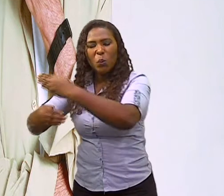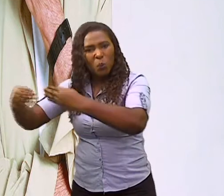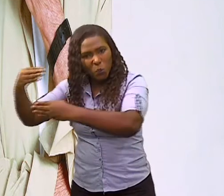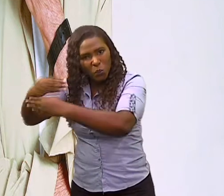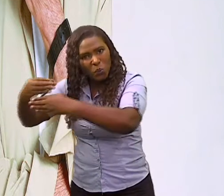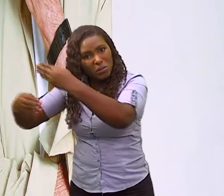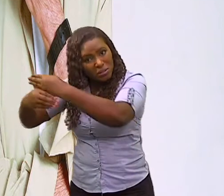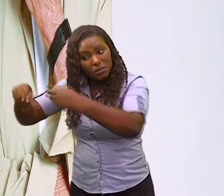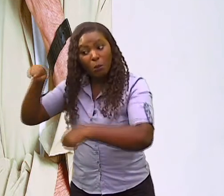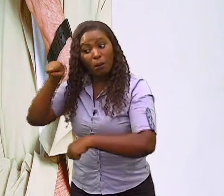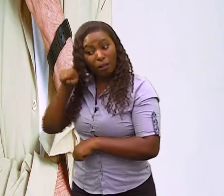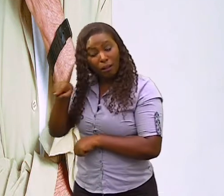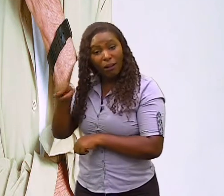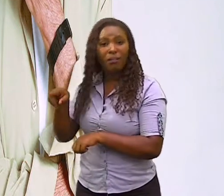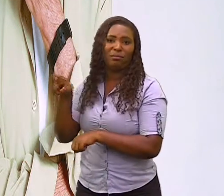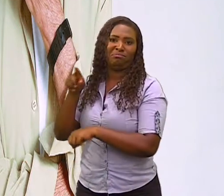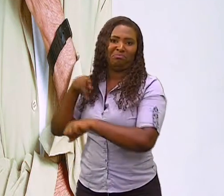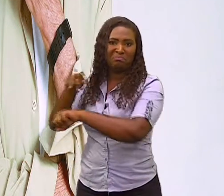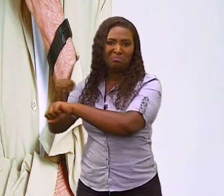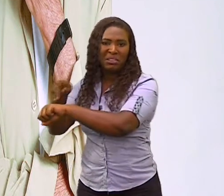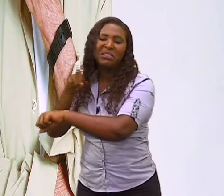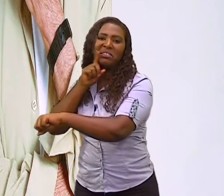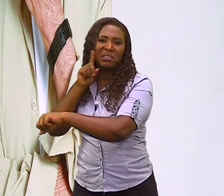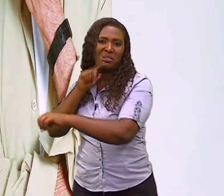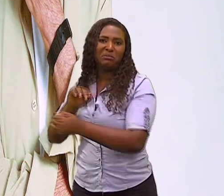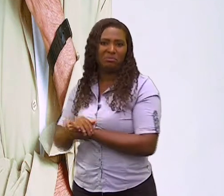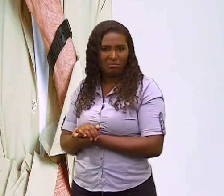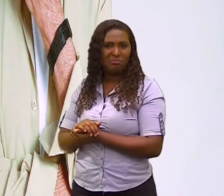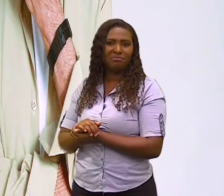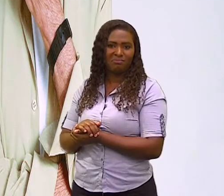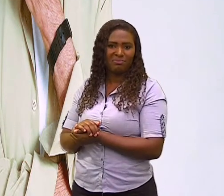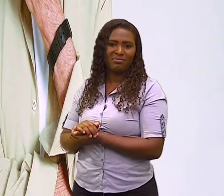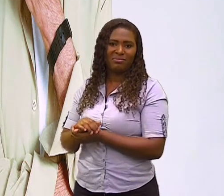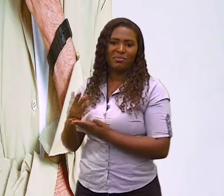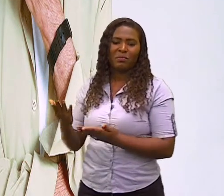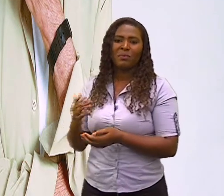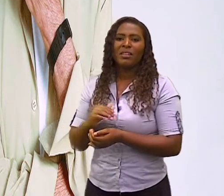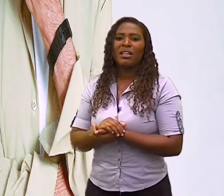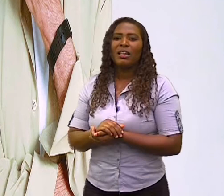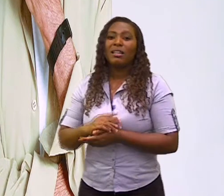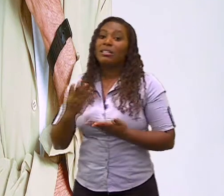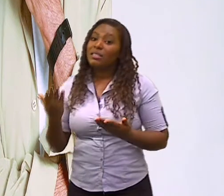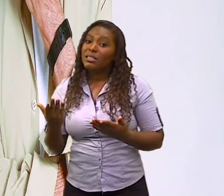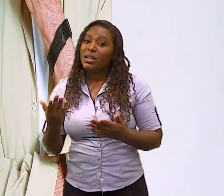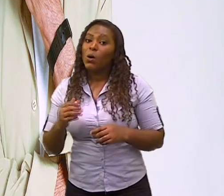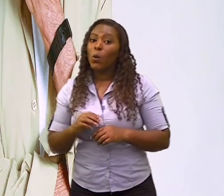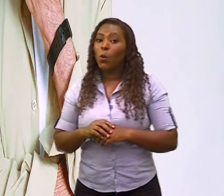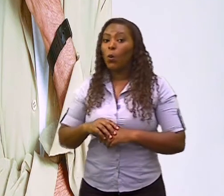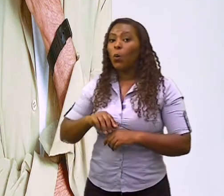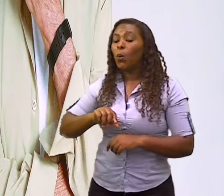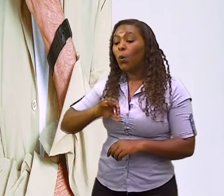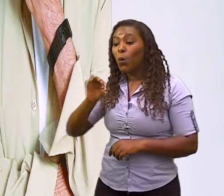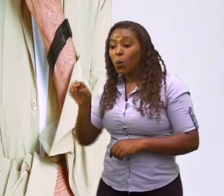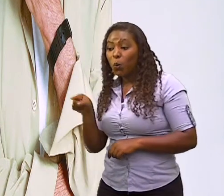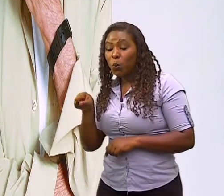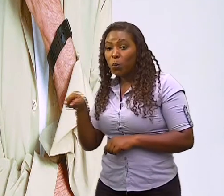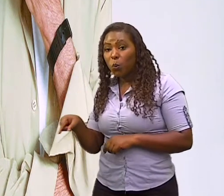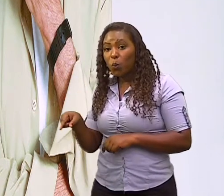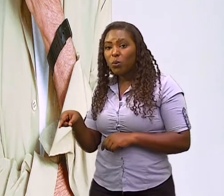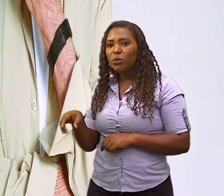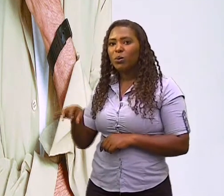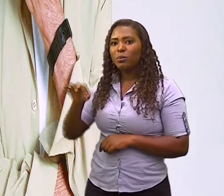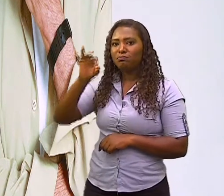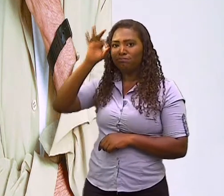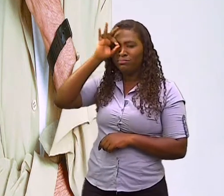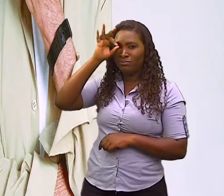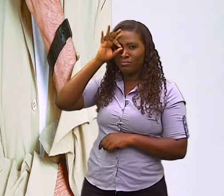seja, Niemeyer projetou o prédio e Portinari fez a sua exposição lá, feito de concreto armado,